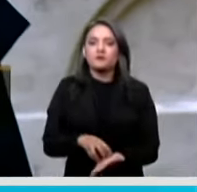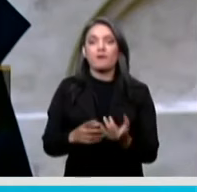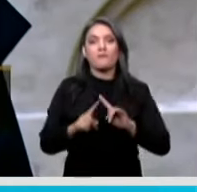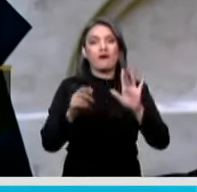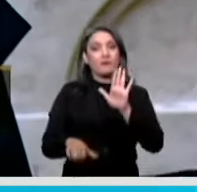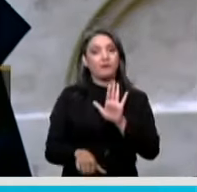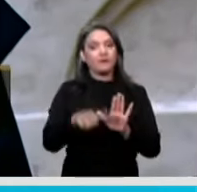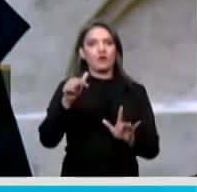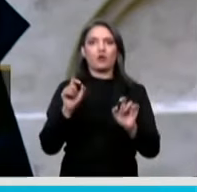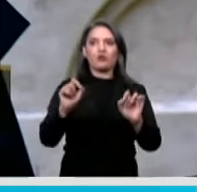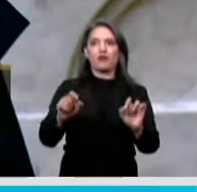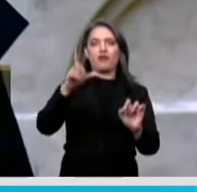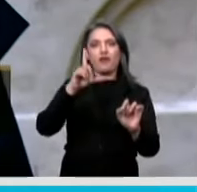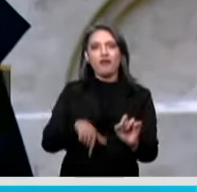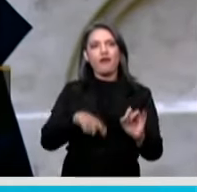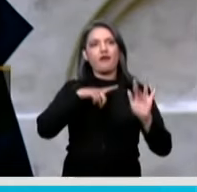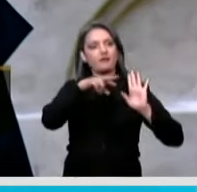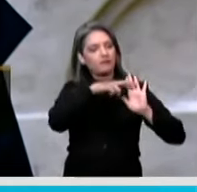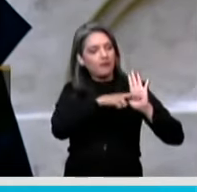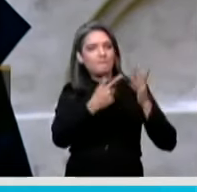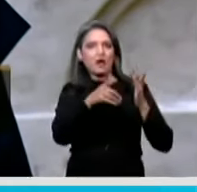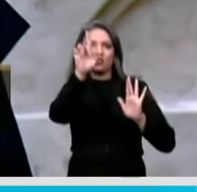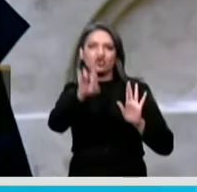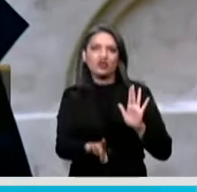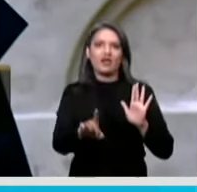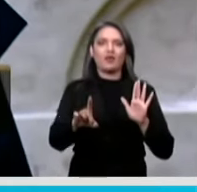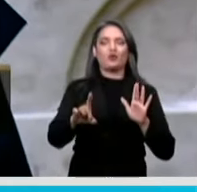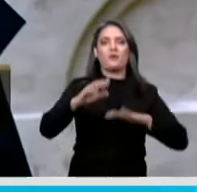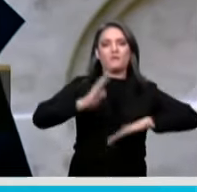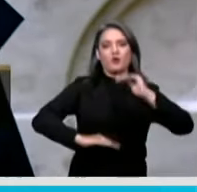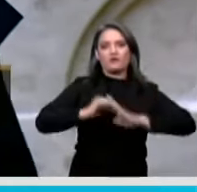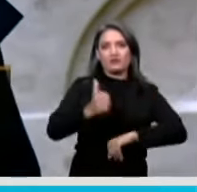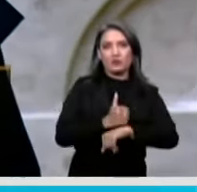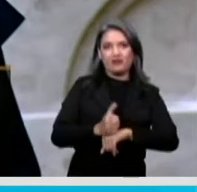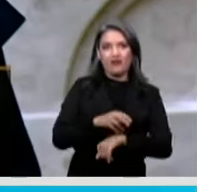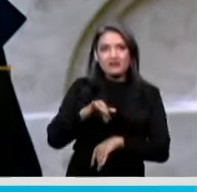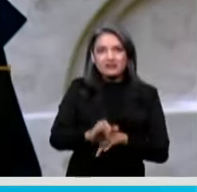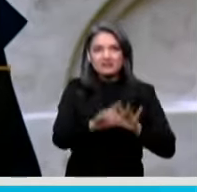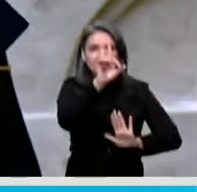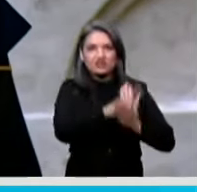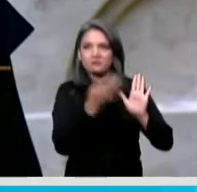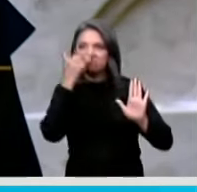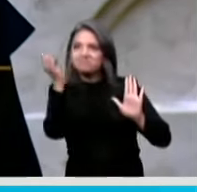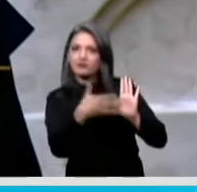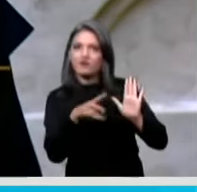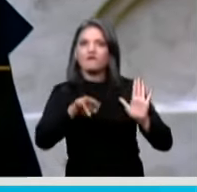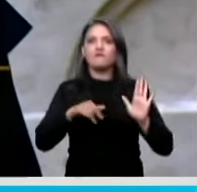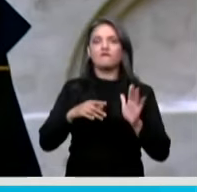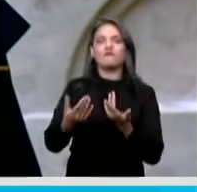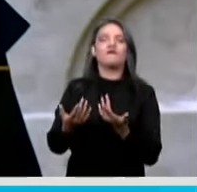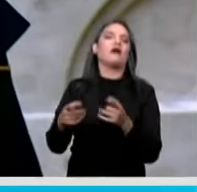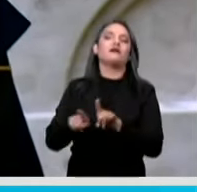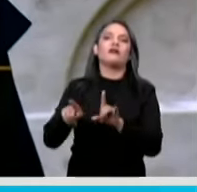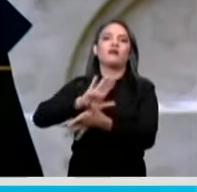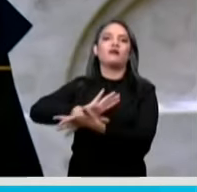nesse ano Pois é e ele falou muito não é Diogo da Luz o o ministro Barroso sobre o tamanho né tentou dar uma dimensão uma proporção